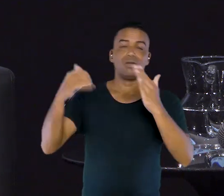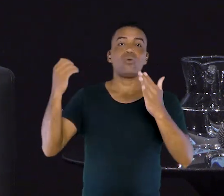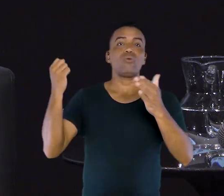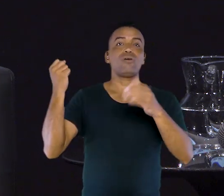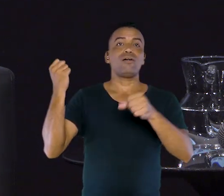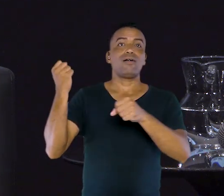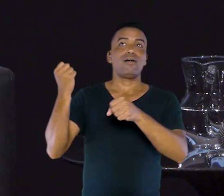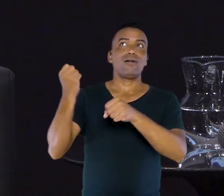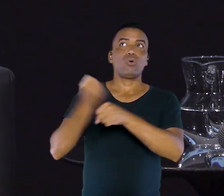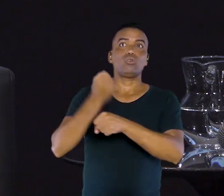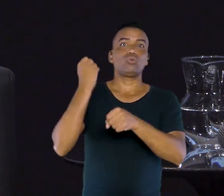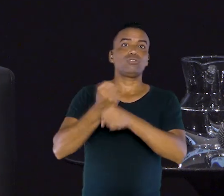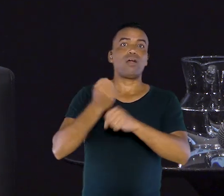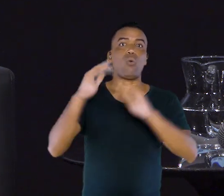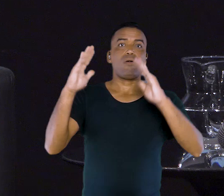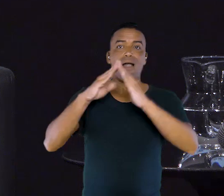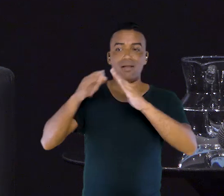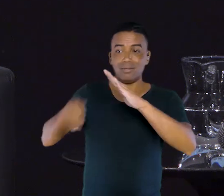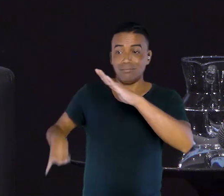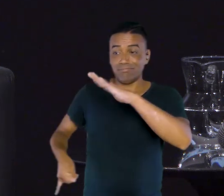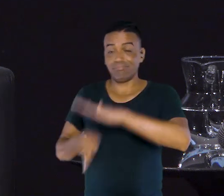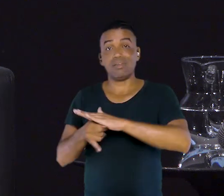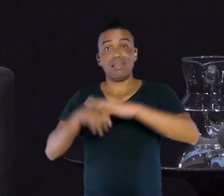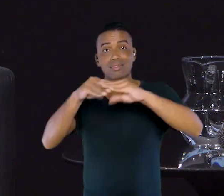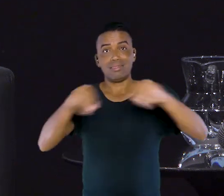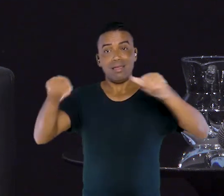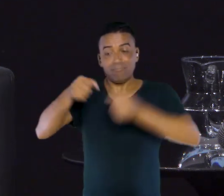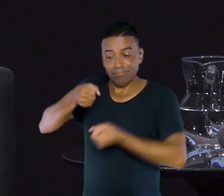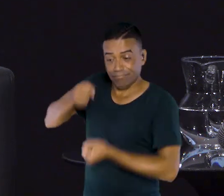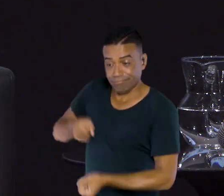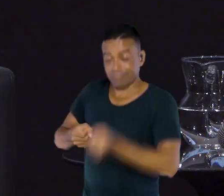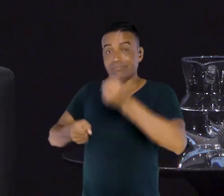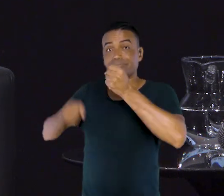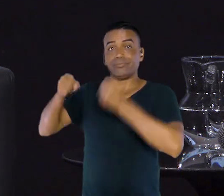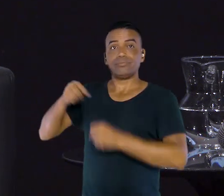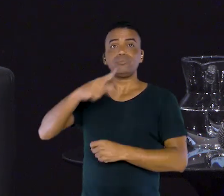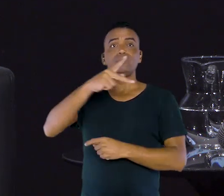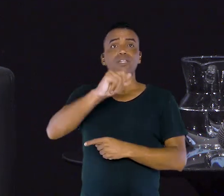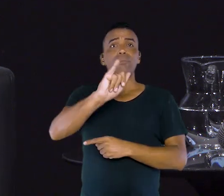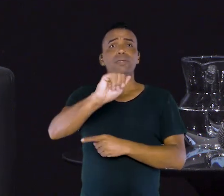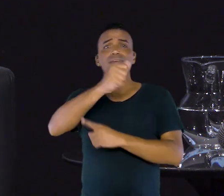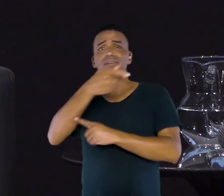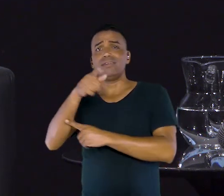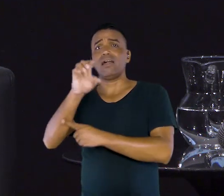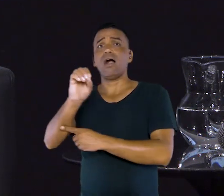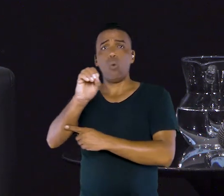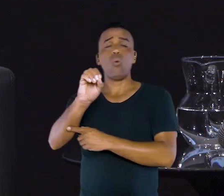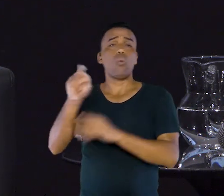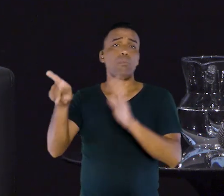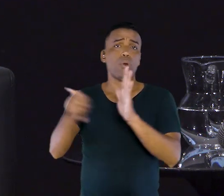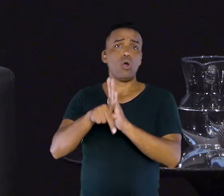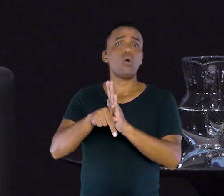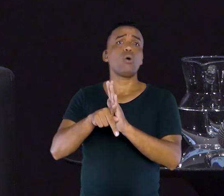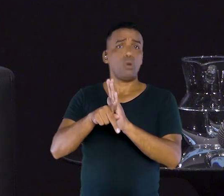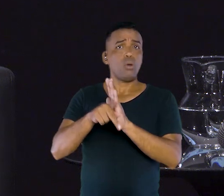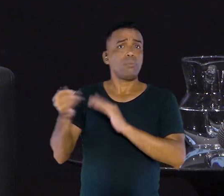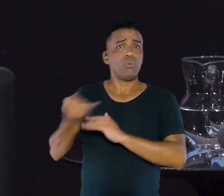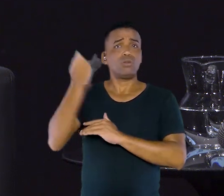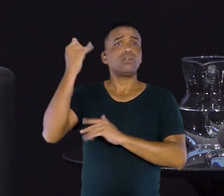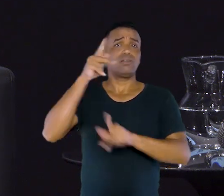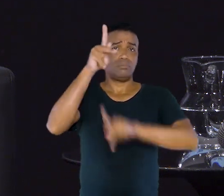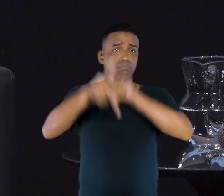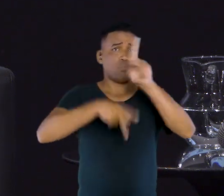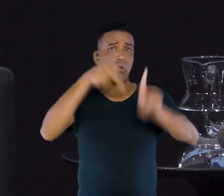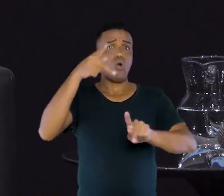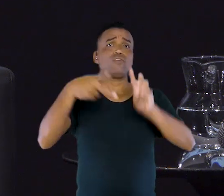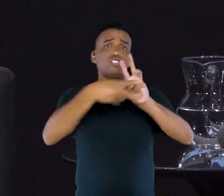construção de casas subterrâneas. E a gente sabe que a araucária era uma planta, que até hoje, o pinhão, ela é muito importante para os povos